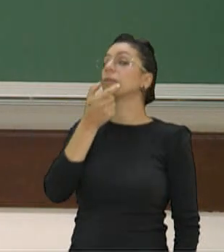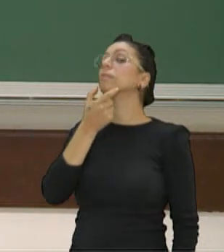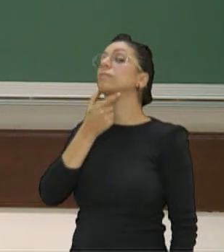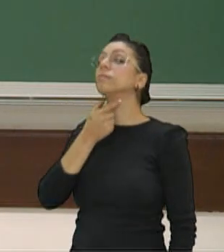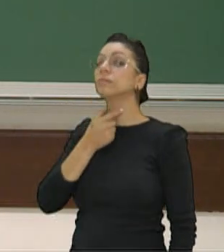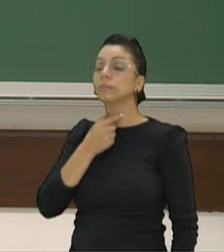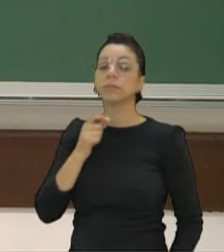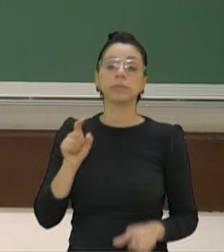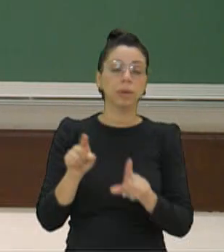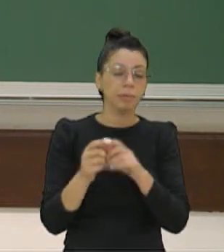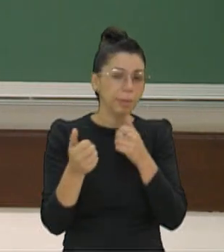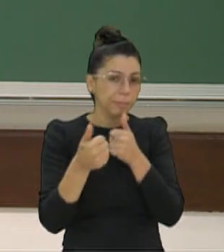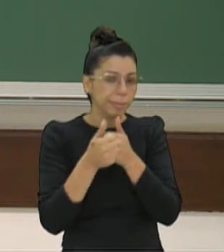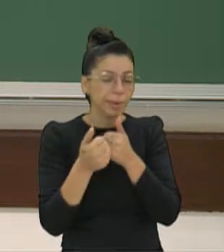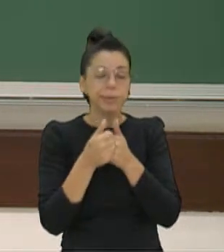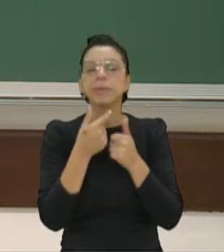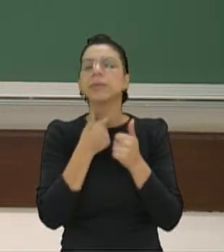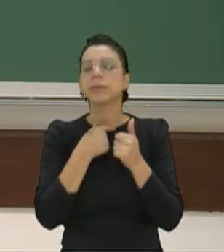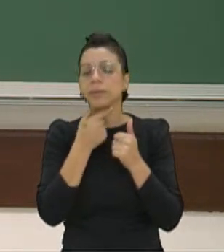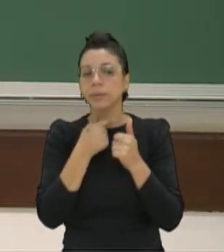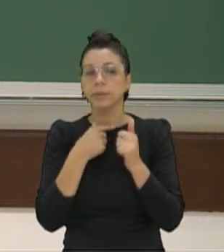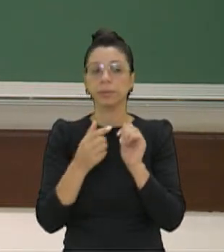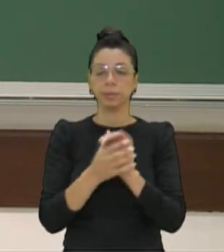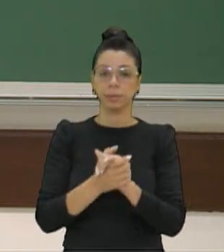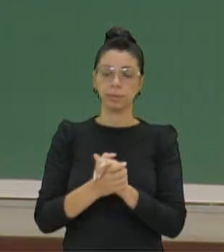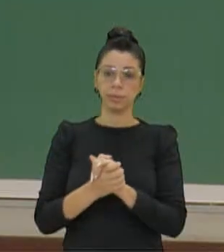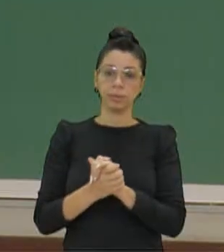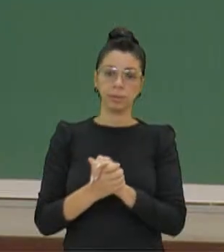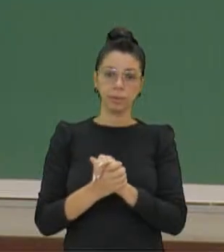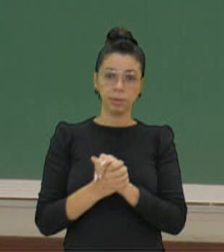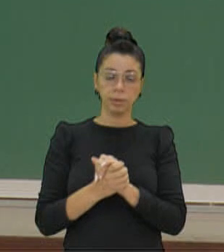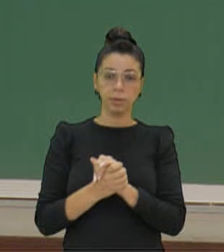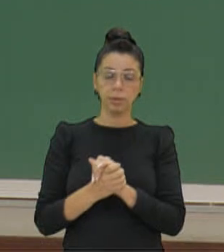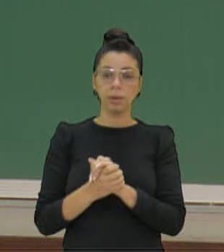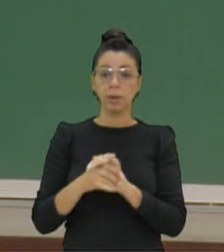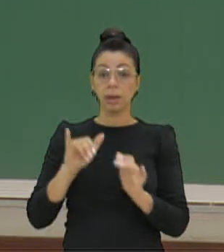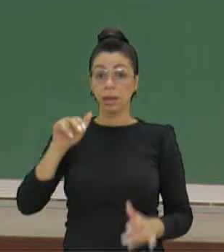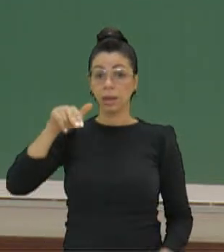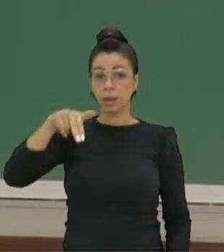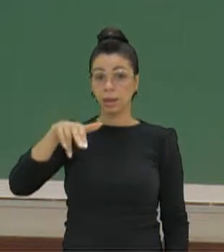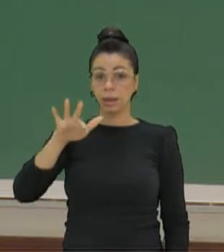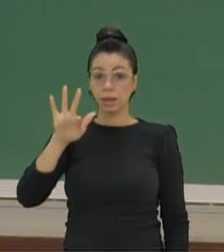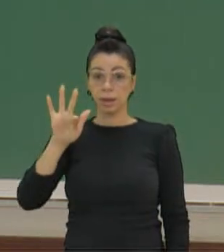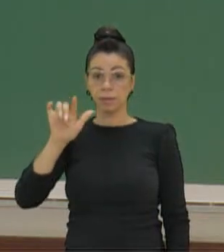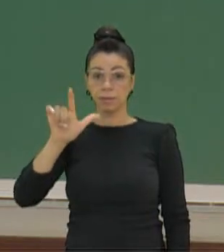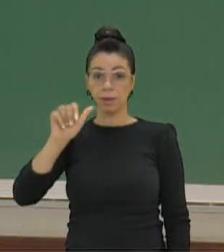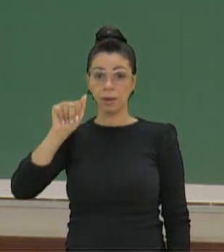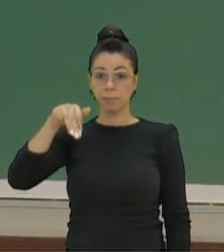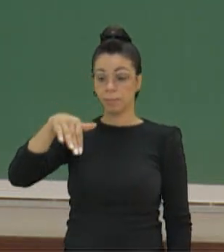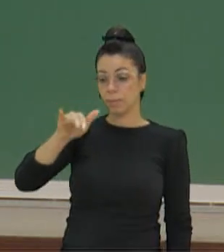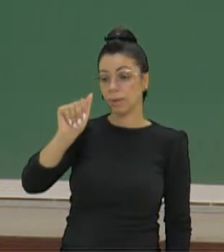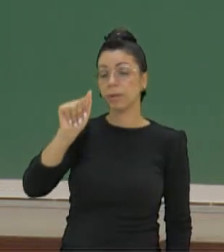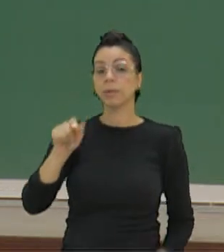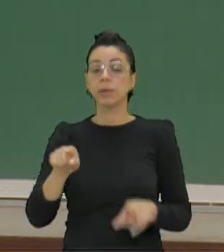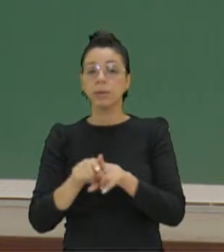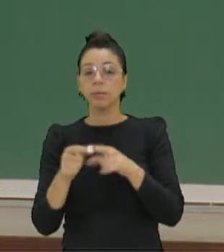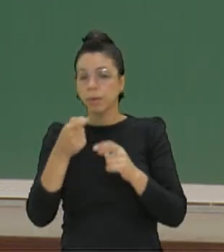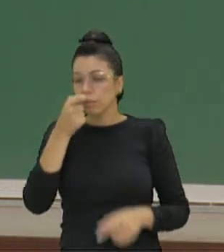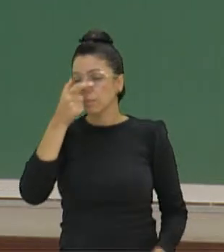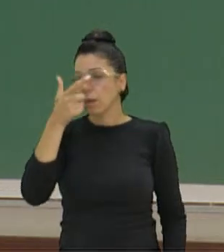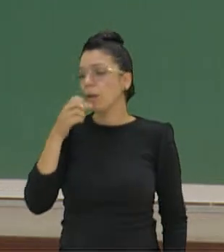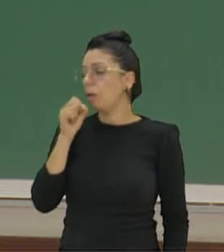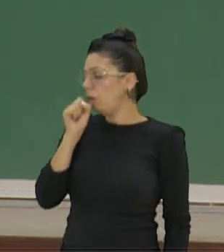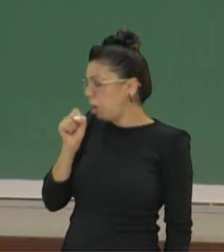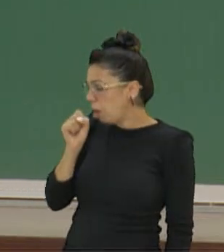né, que já está mais próxima à garganta, inflamando a garganta. Fala ainda, né, que causa nariz entupido,